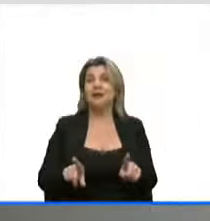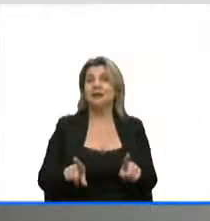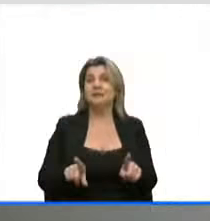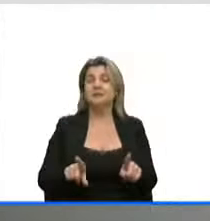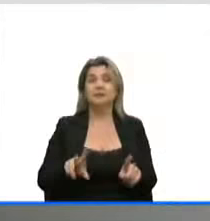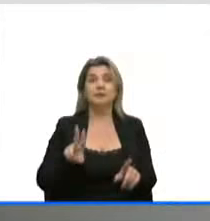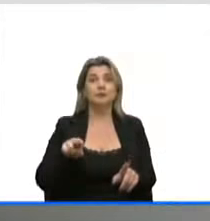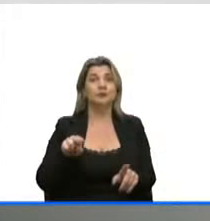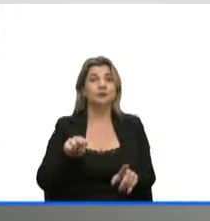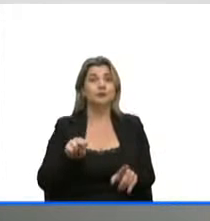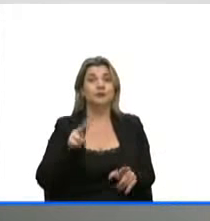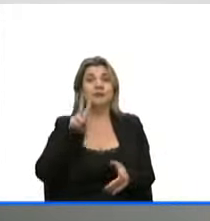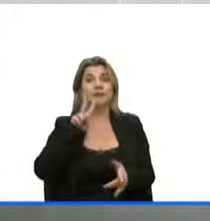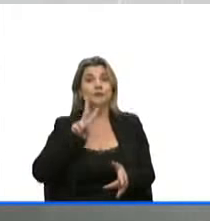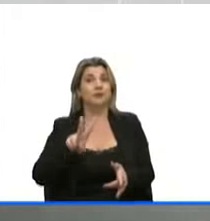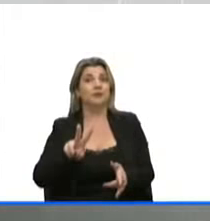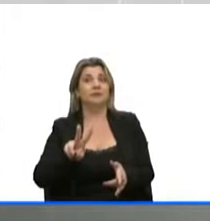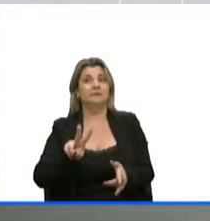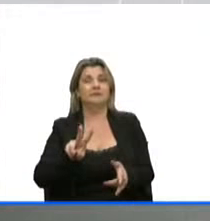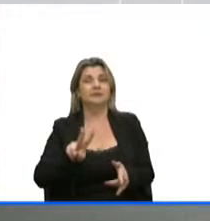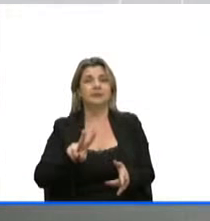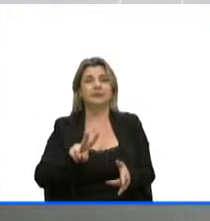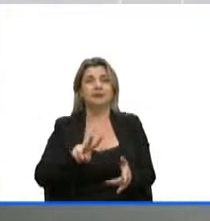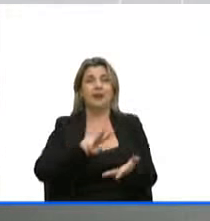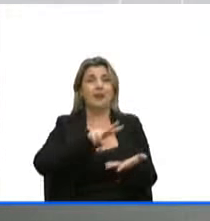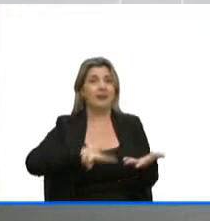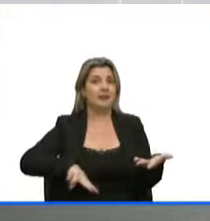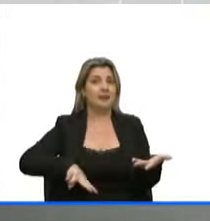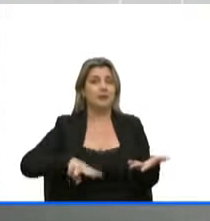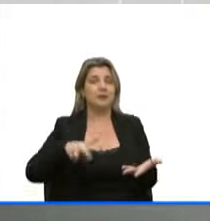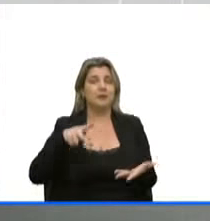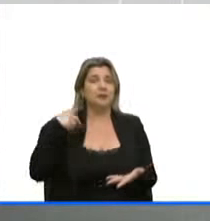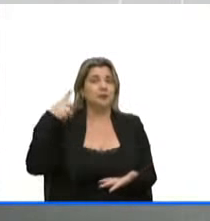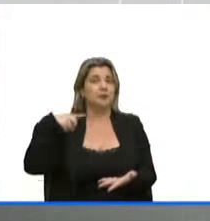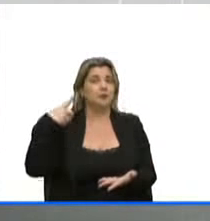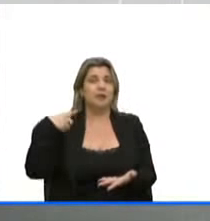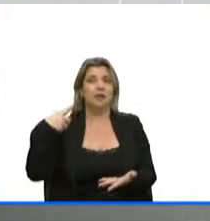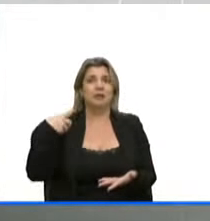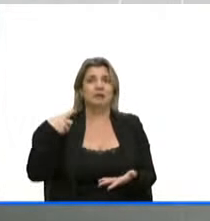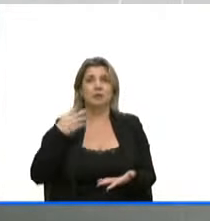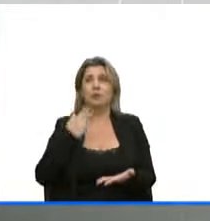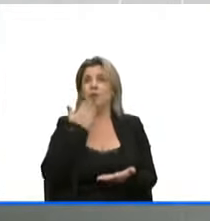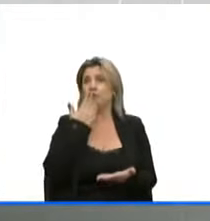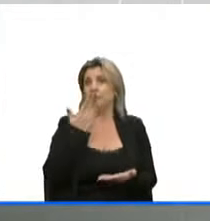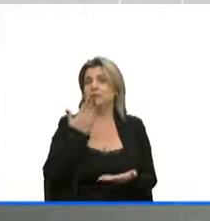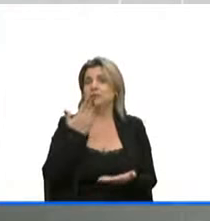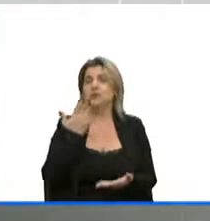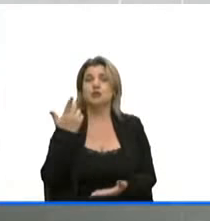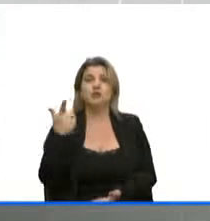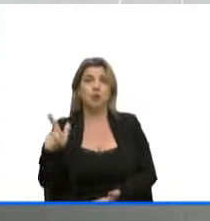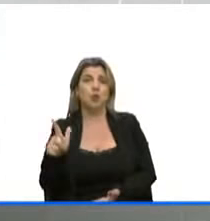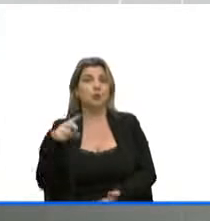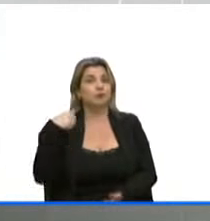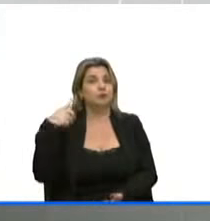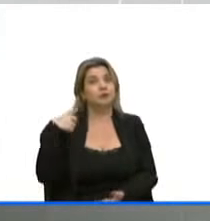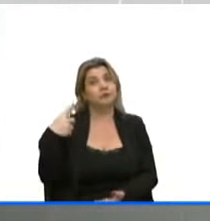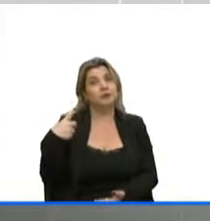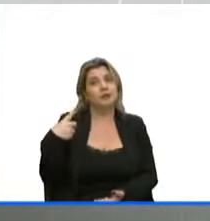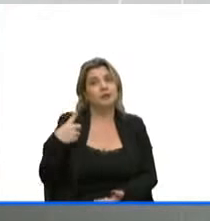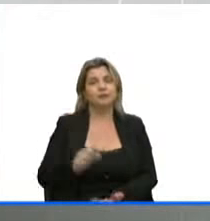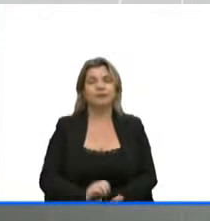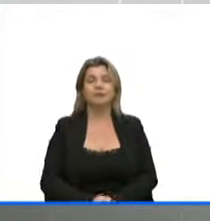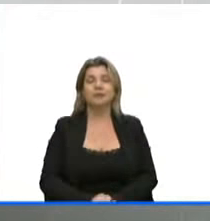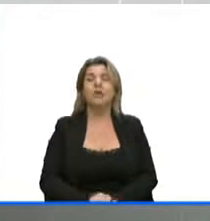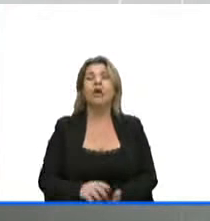no parecer de outro, porque o parecer é do deputado e não da bancada. É, eu também acho. Abrindo precedente, nós vamos